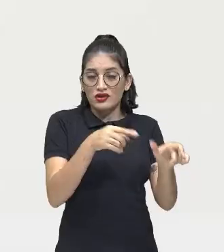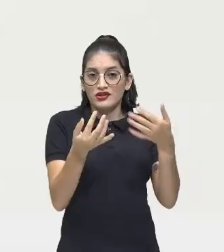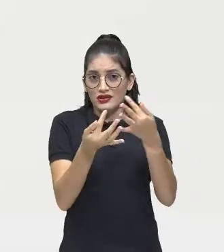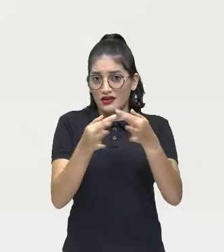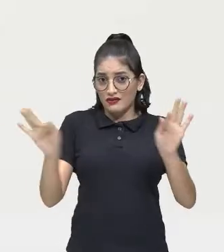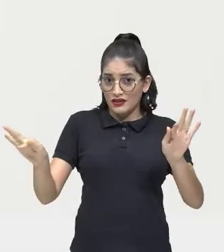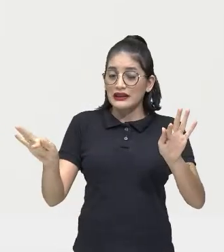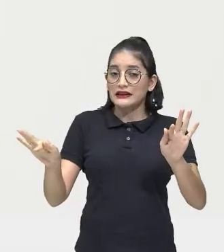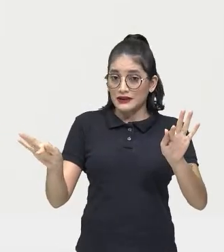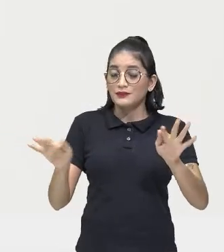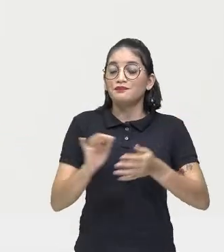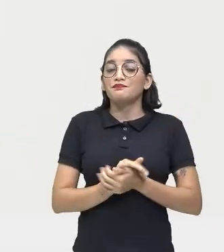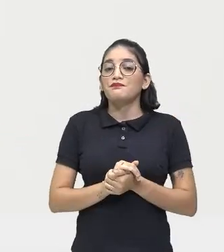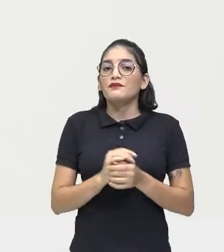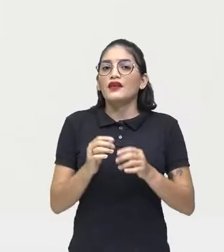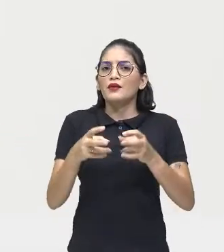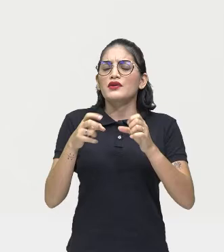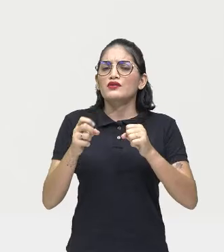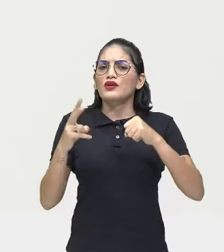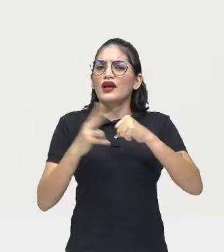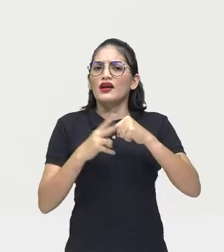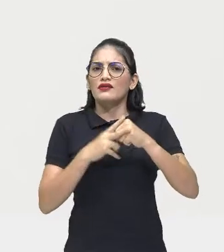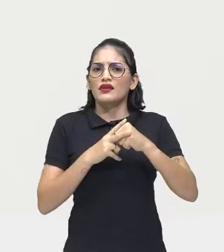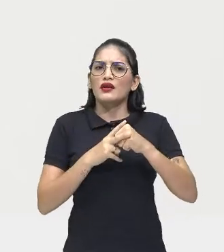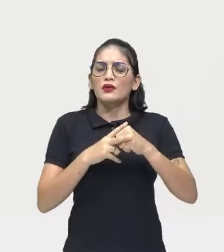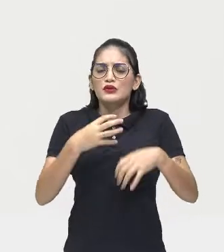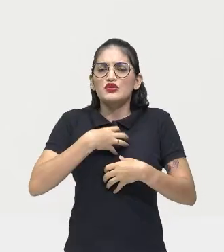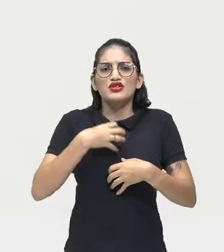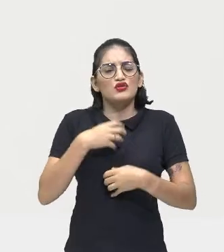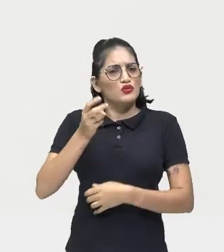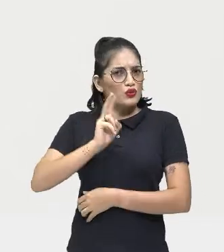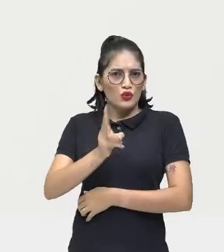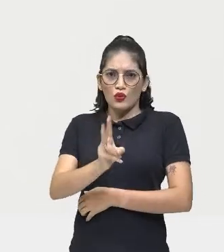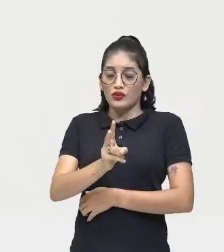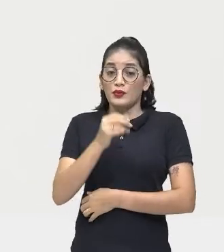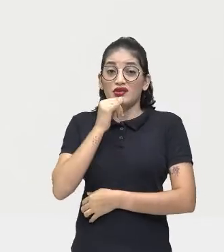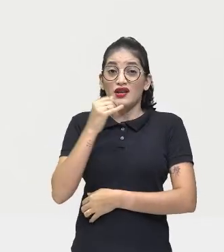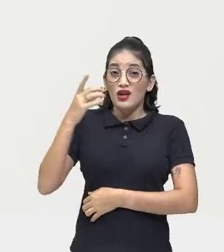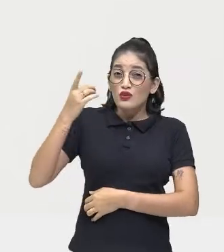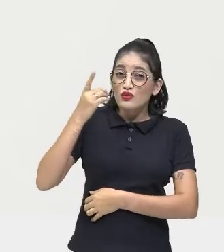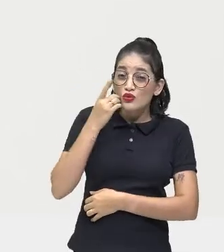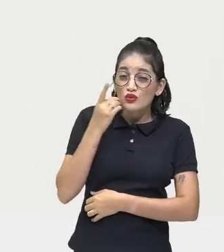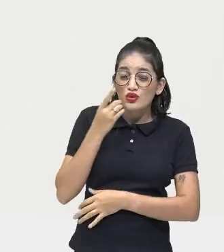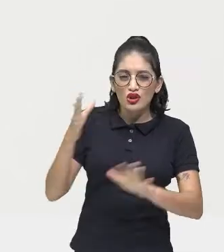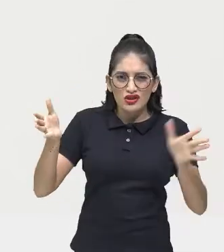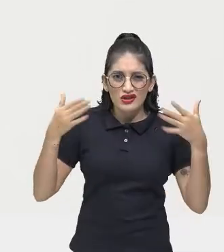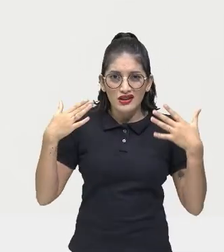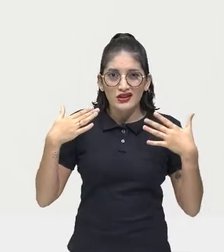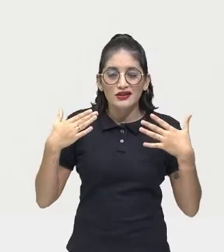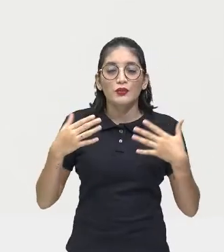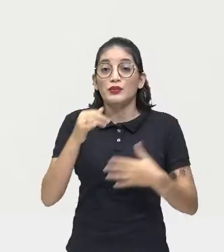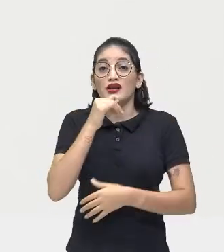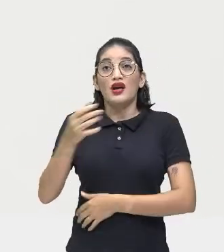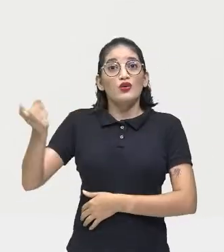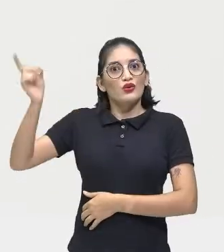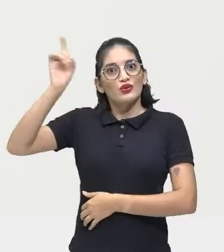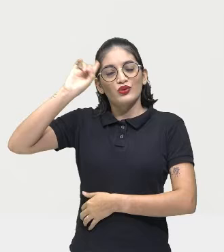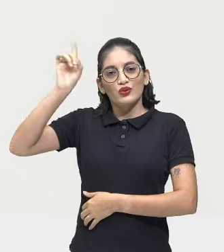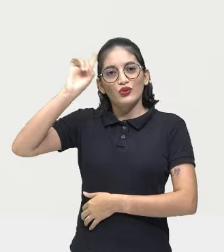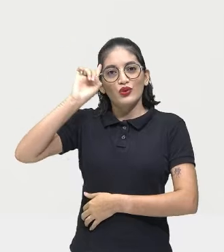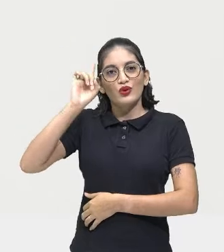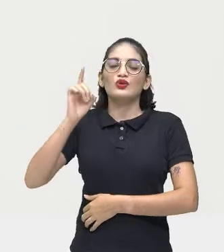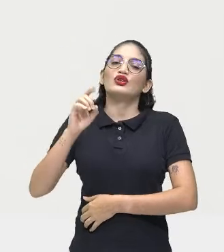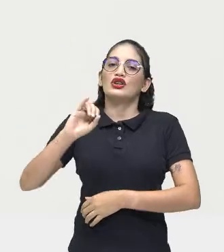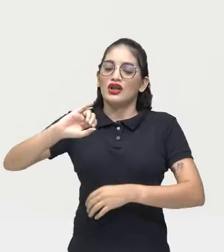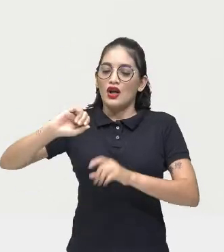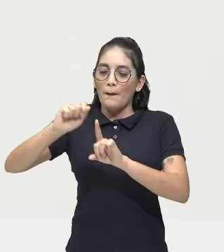observe que o verbo ser aqui indica para a gente um estado permanente, ou seja, os dias são quentes, ou seja, todo dia, né? De